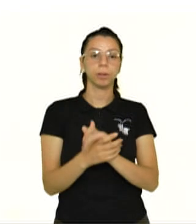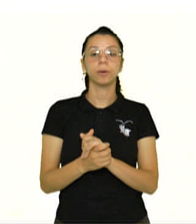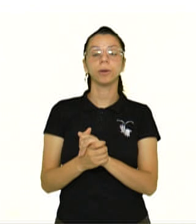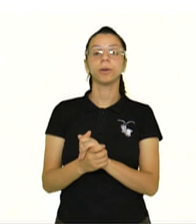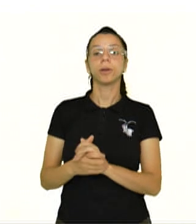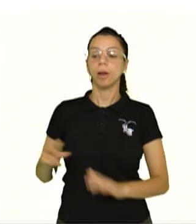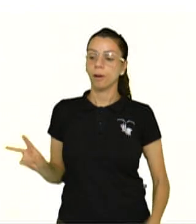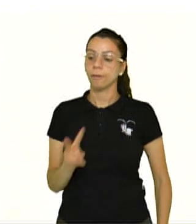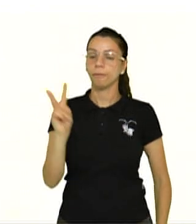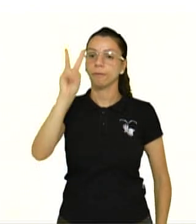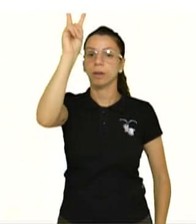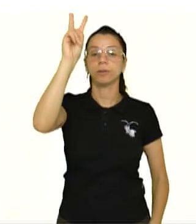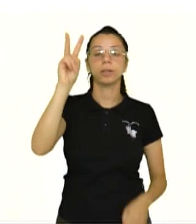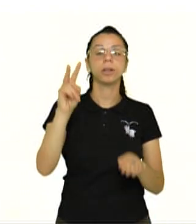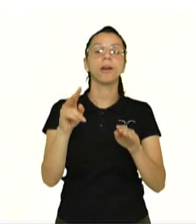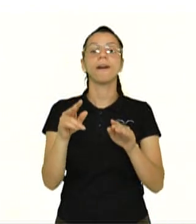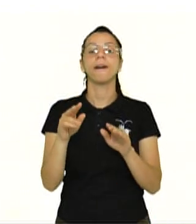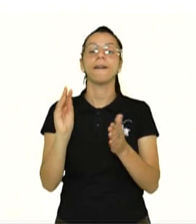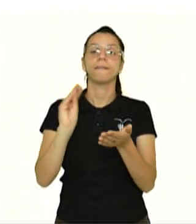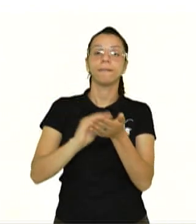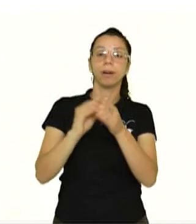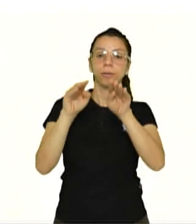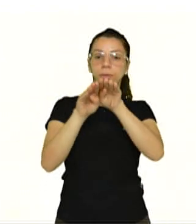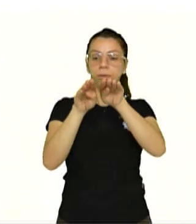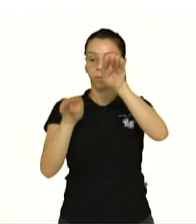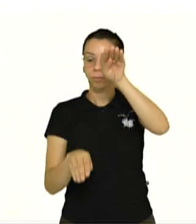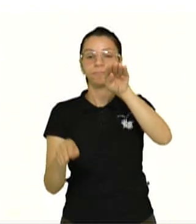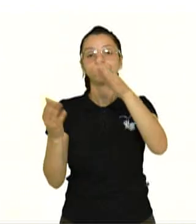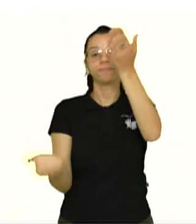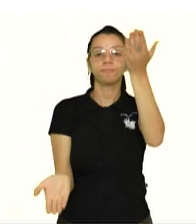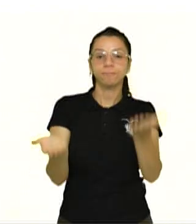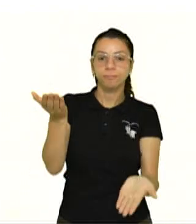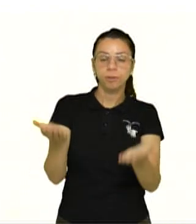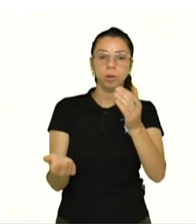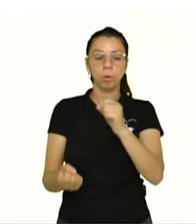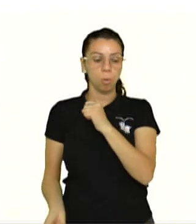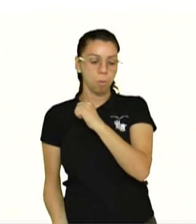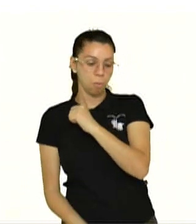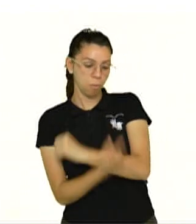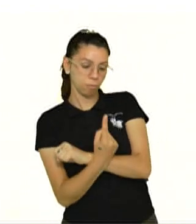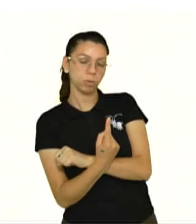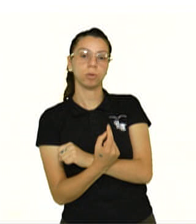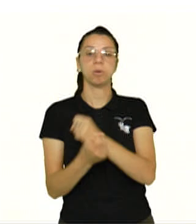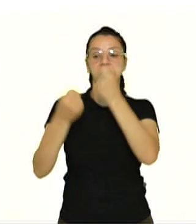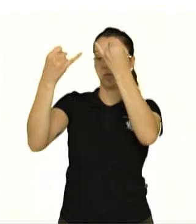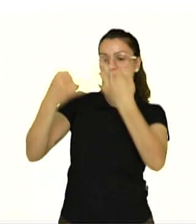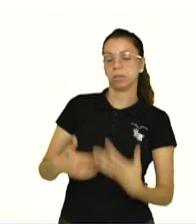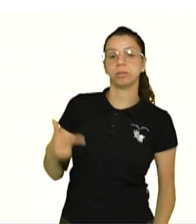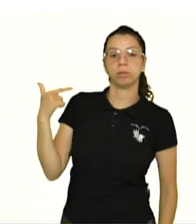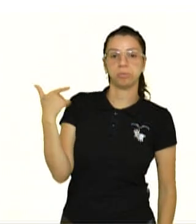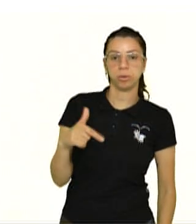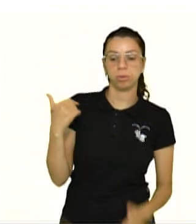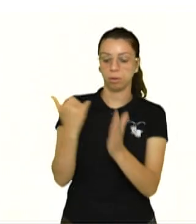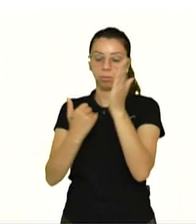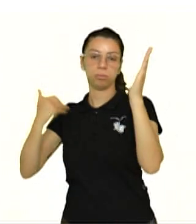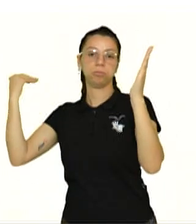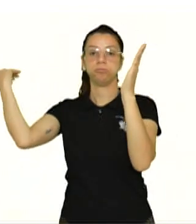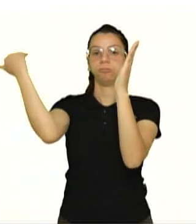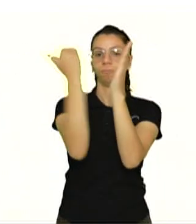desarmonia, a desmedida, o absurdo, o inexplicável, o excesso,